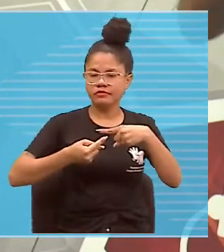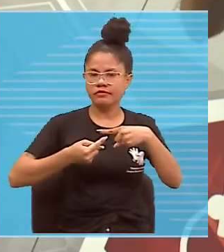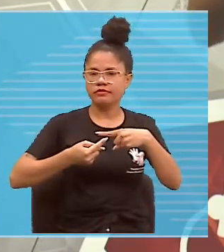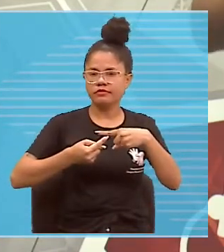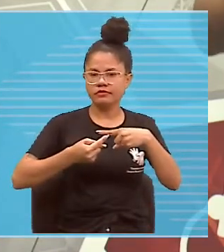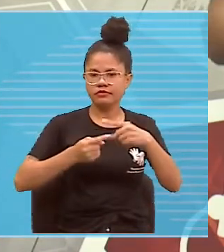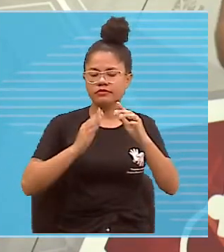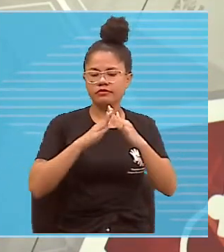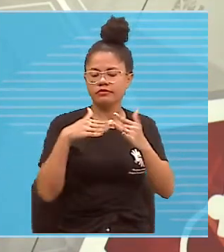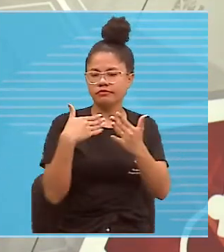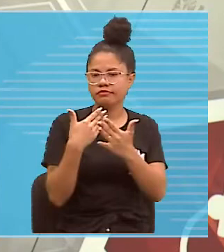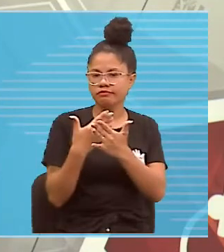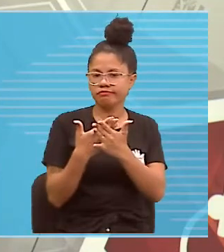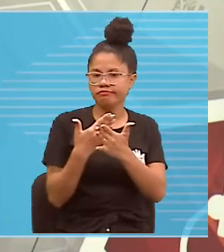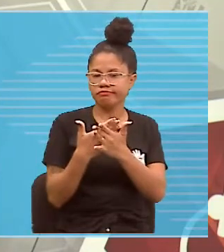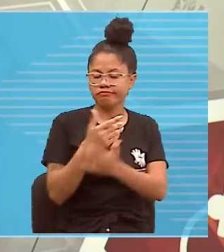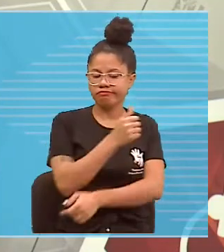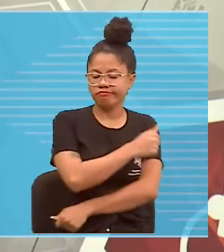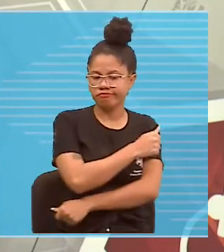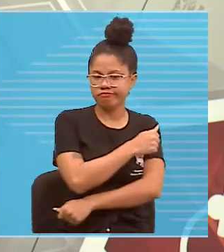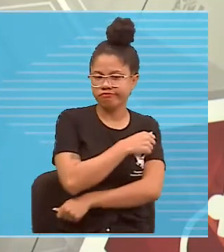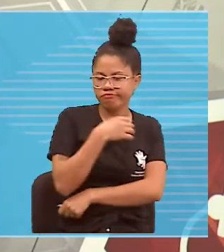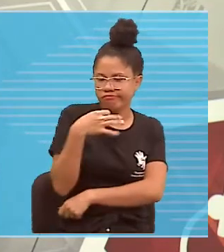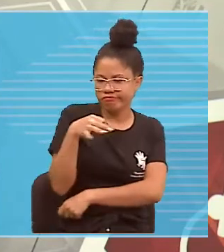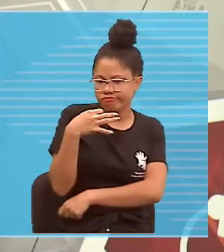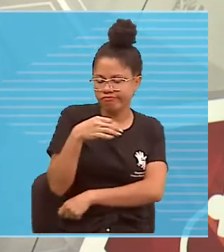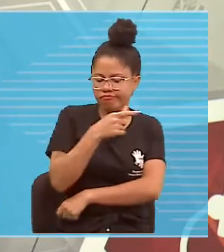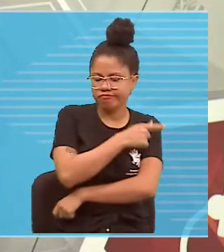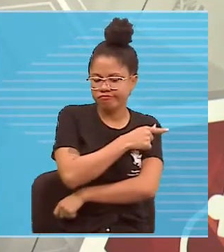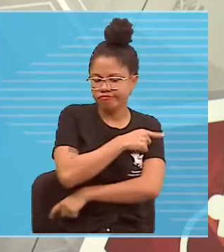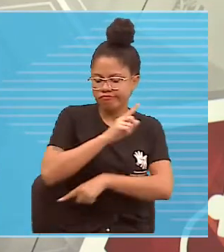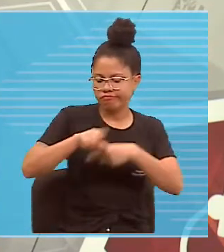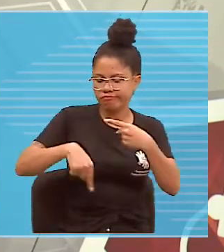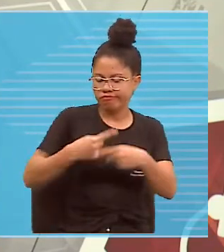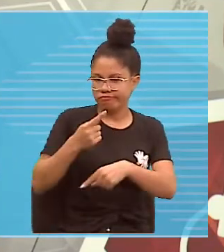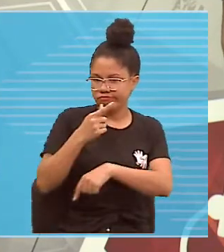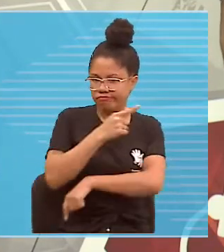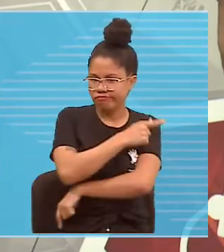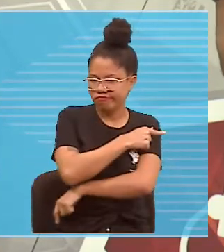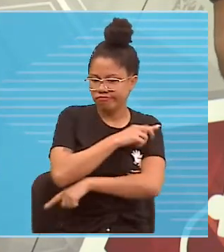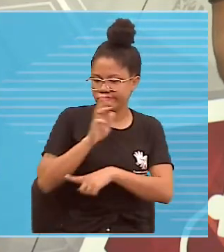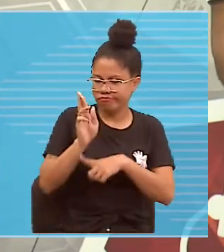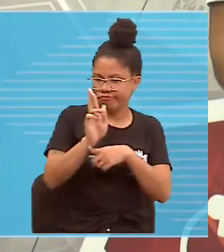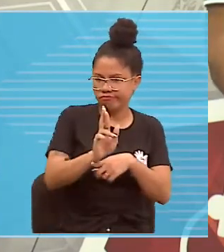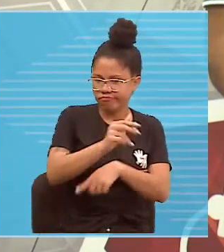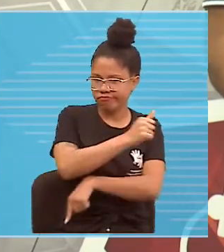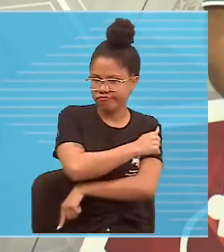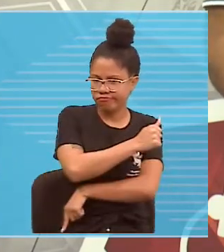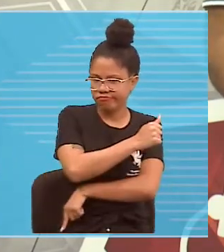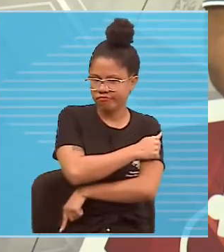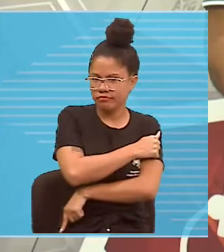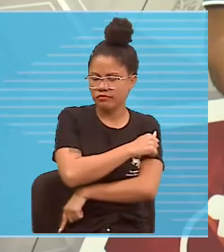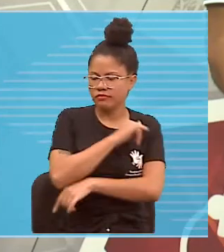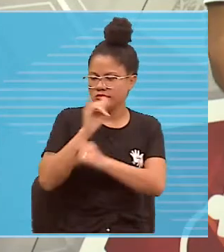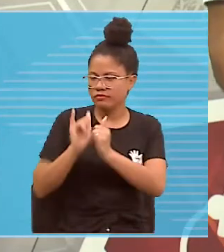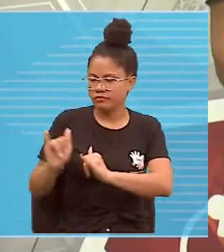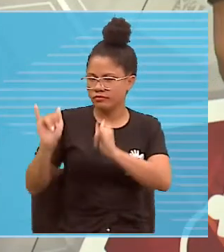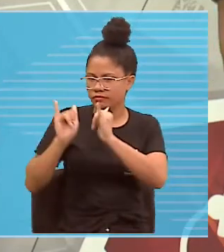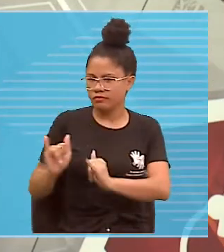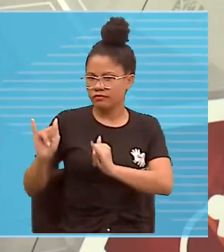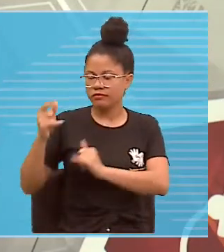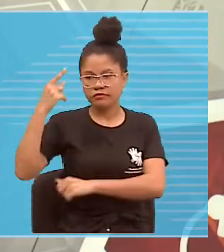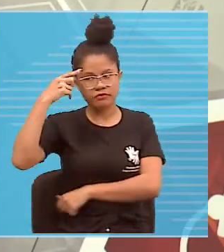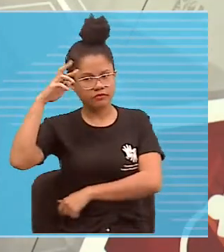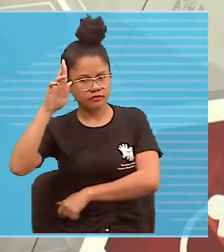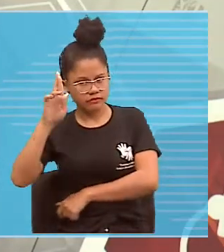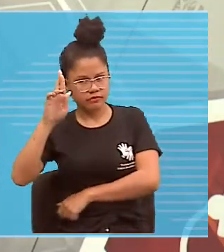projetos idealizados pelos alunos da escola, da sua escola, entendeu? Maravilha, é isso mesmo, Jaciel. A gente também não